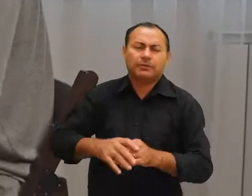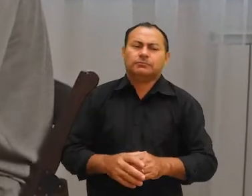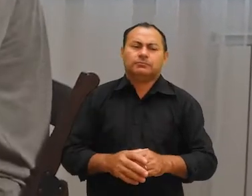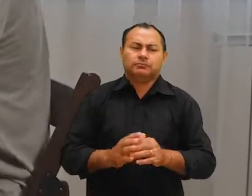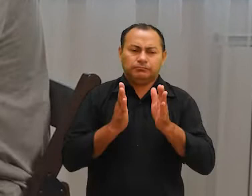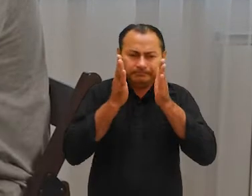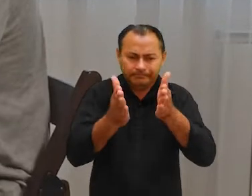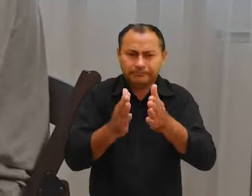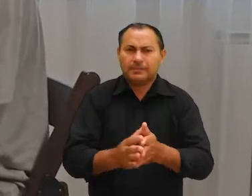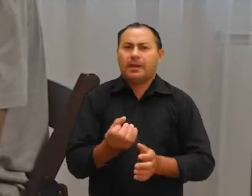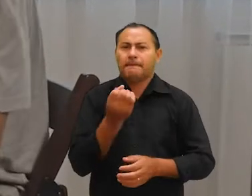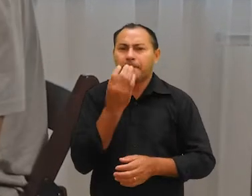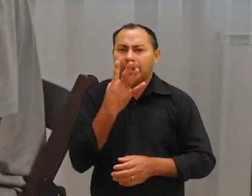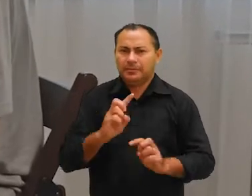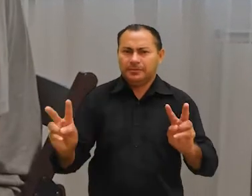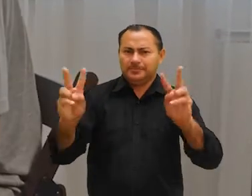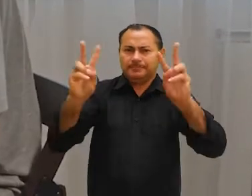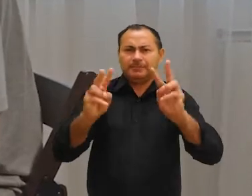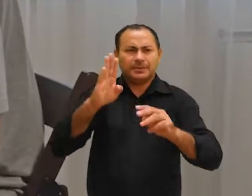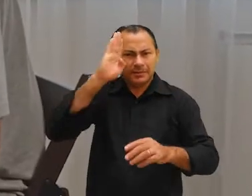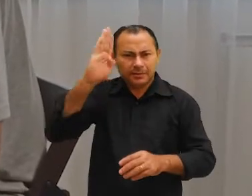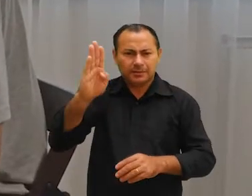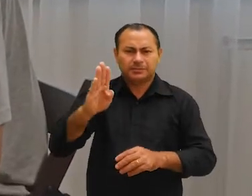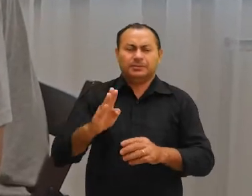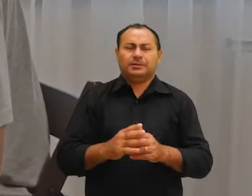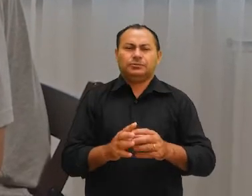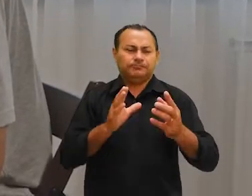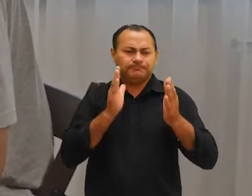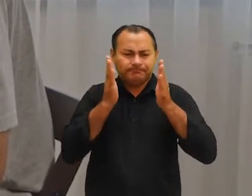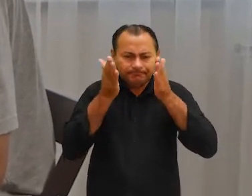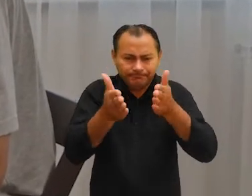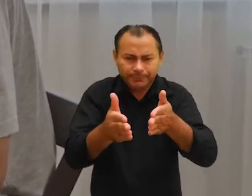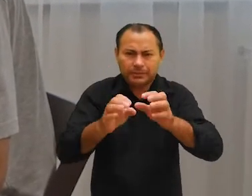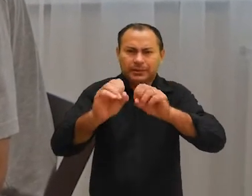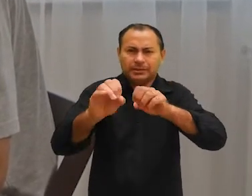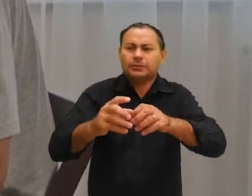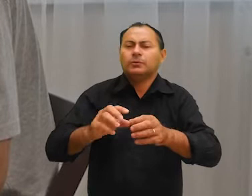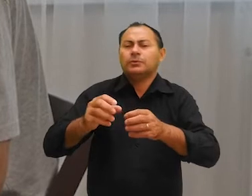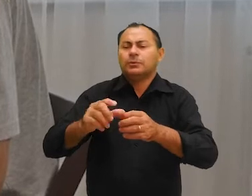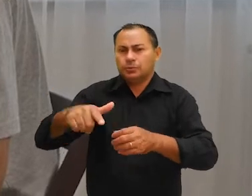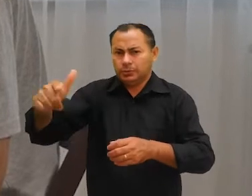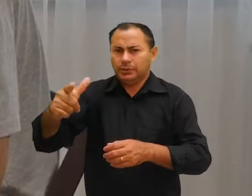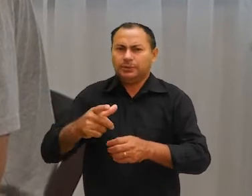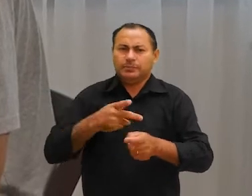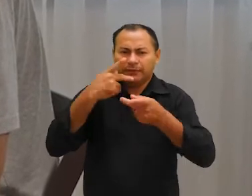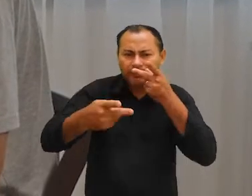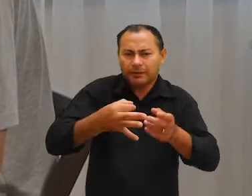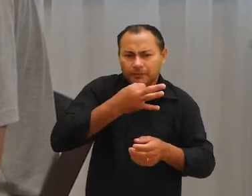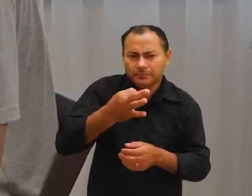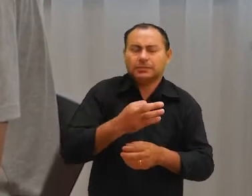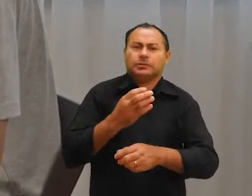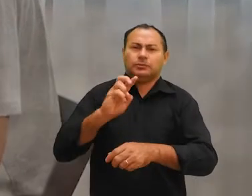Sermões as bem-aventuranças são a essência do ensino o restante eles argumentam